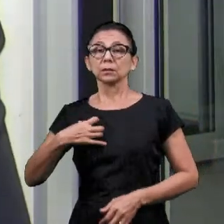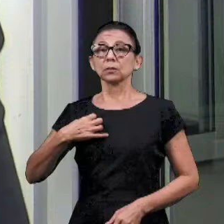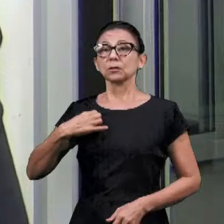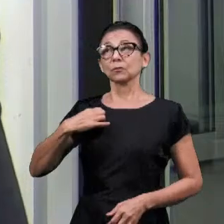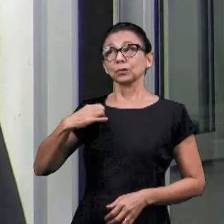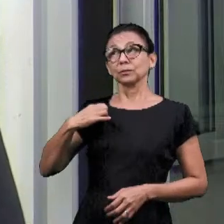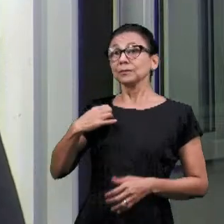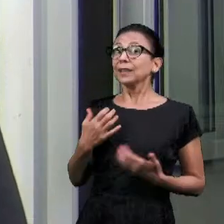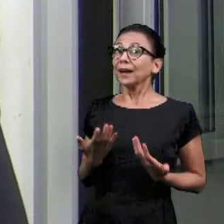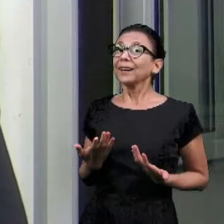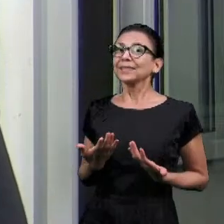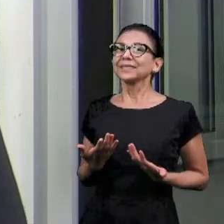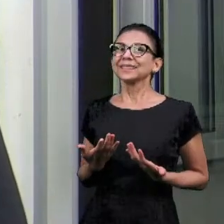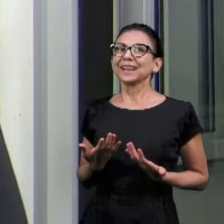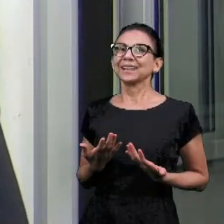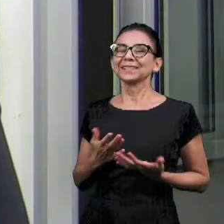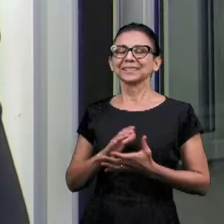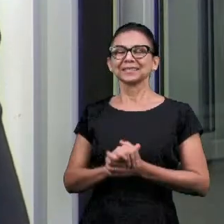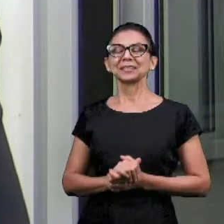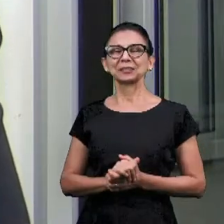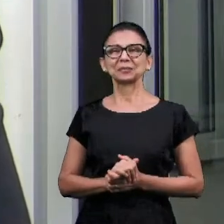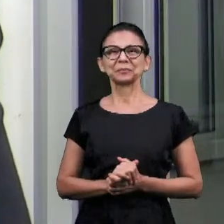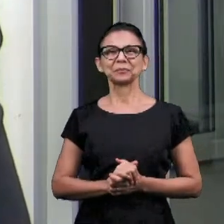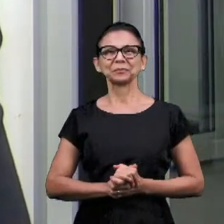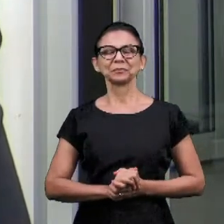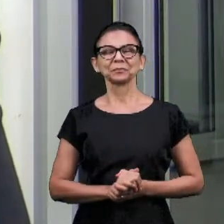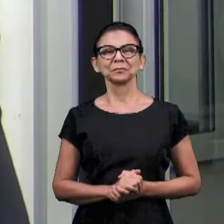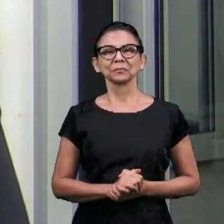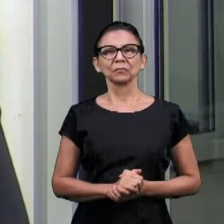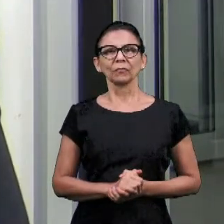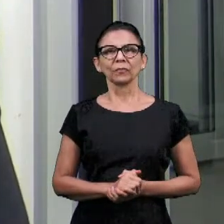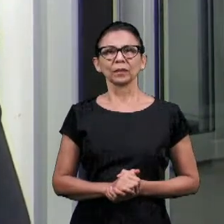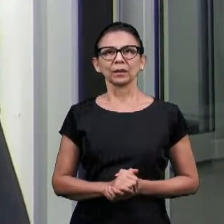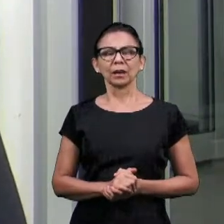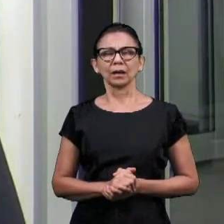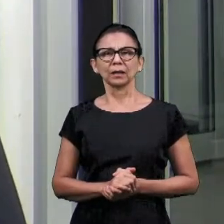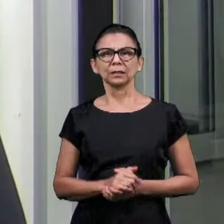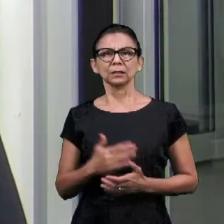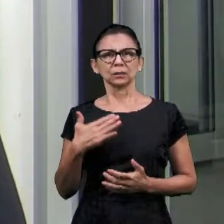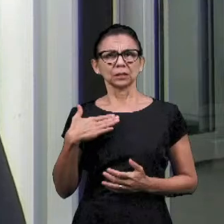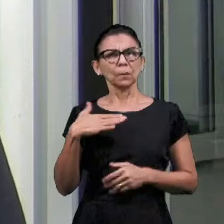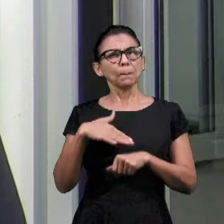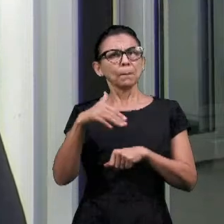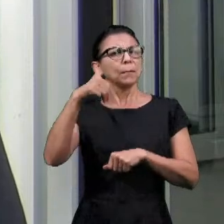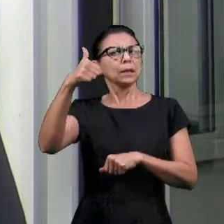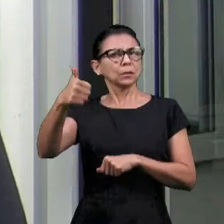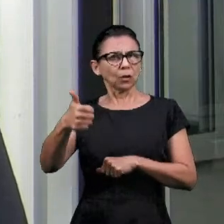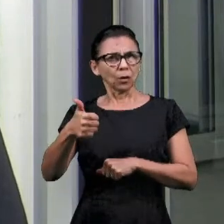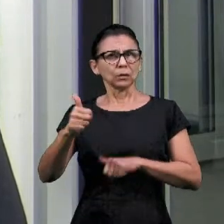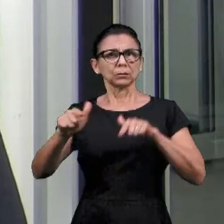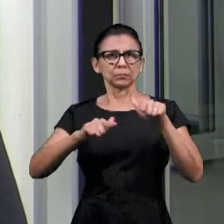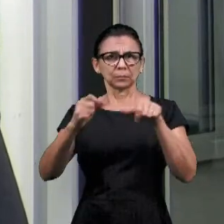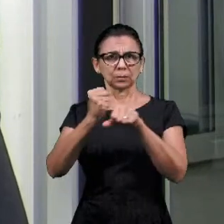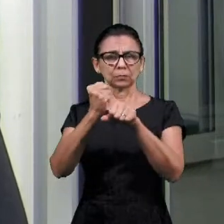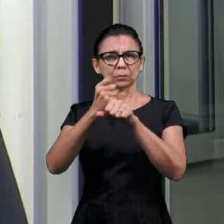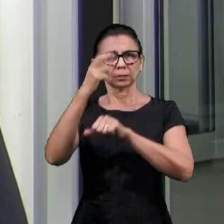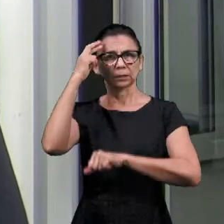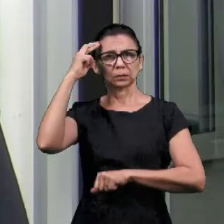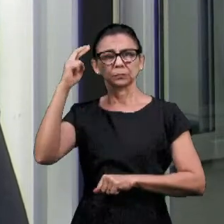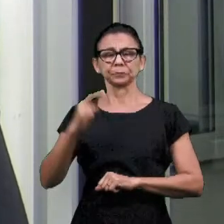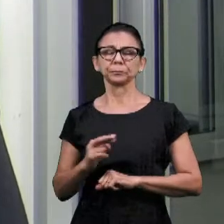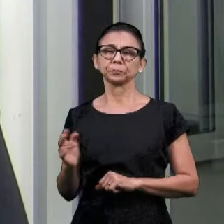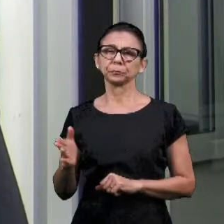melhor naquilo que o Senhor nos confiou. Mas dentro desse contexto, a minha experiência de fato foi essa, de nascer num lar evangélico.